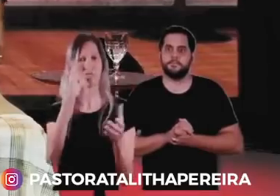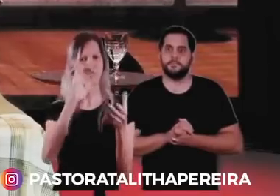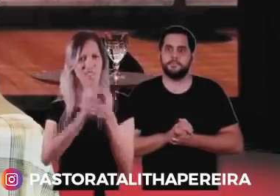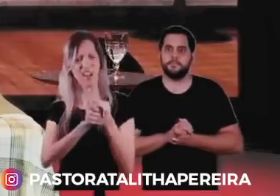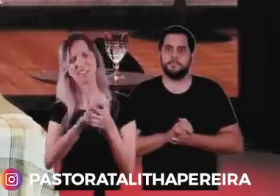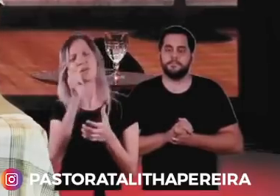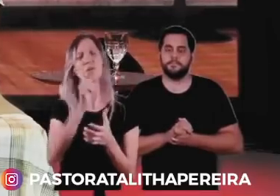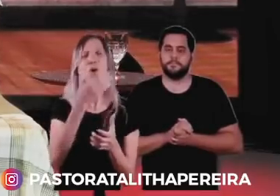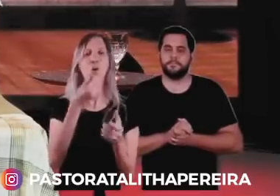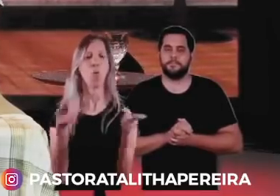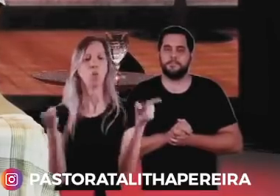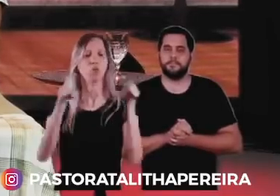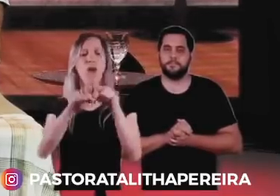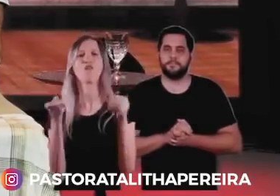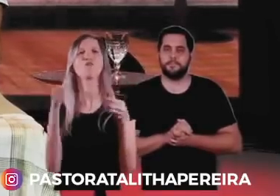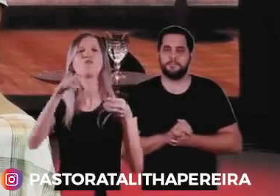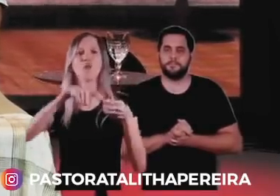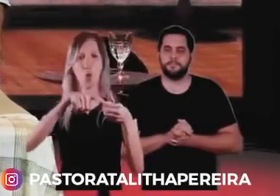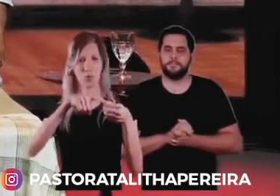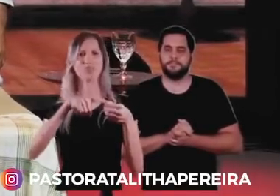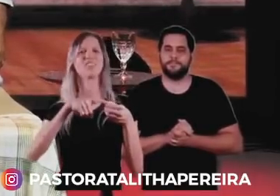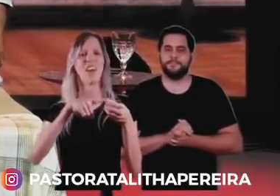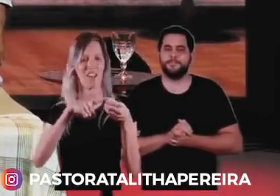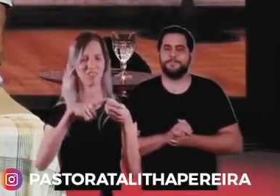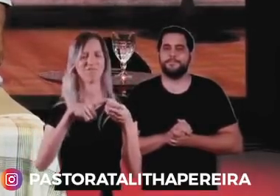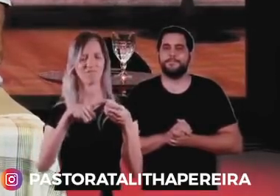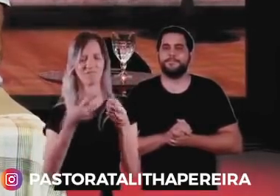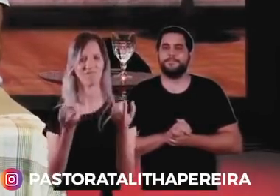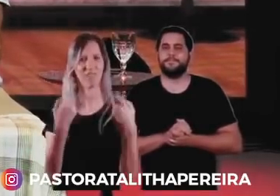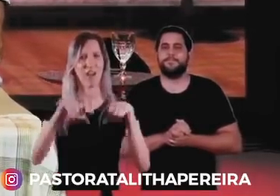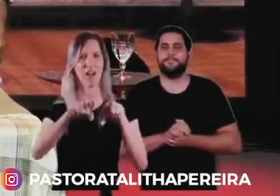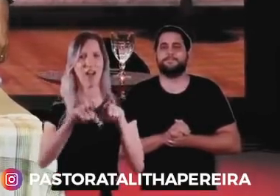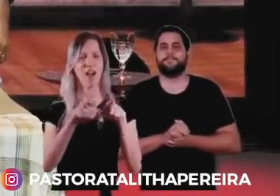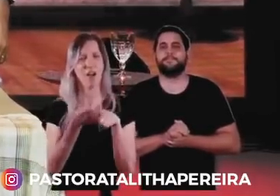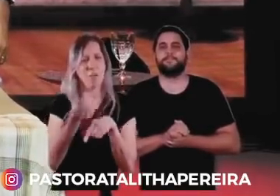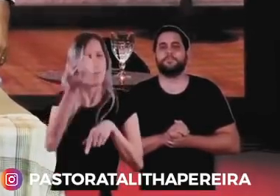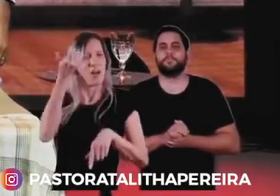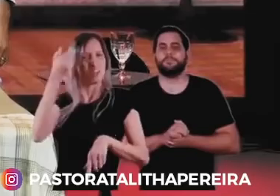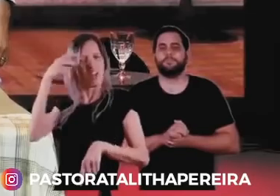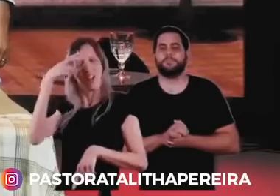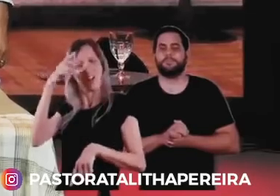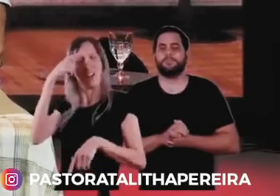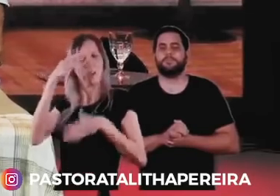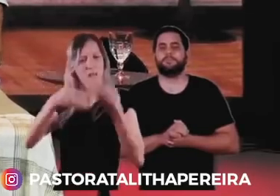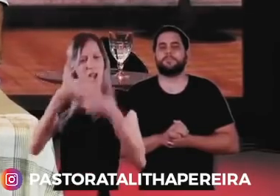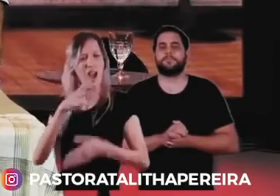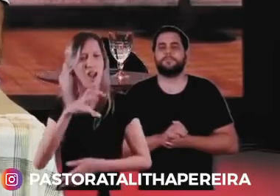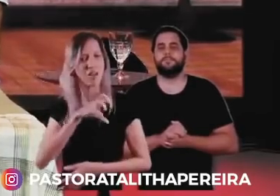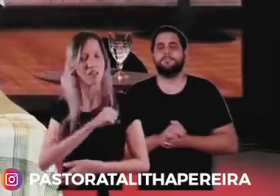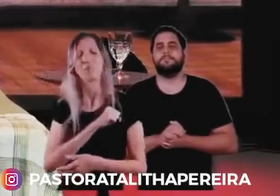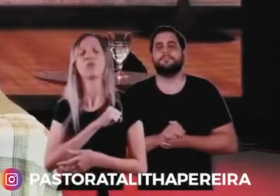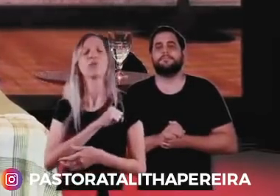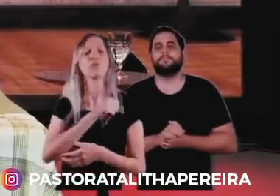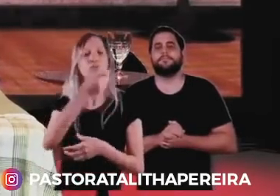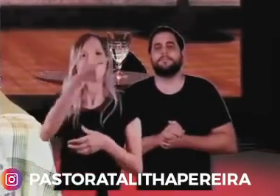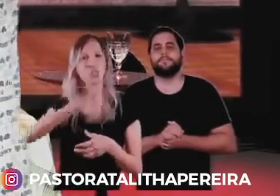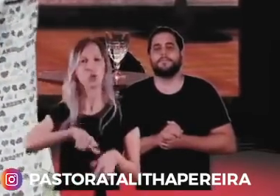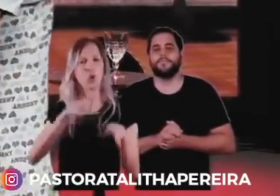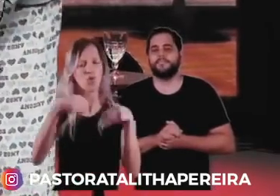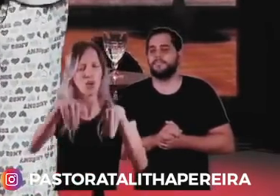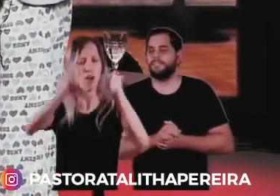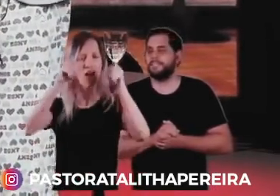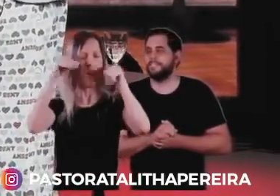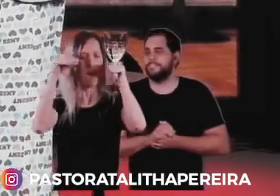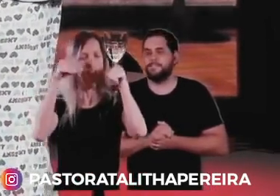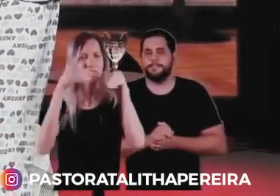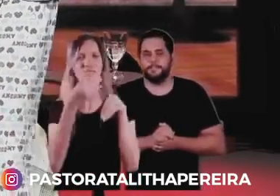reconcilia. Mais um casal volta ao primeiro amor. Mais um casal traz para debaixo dos